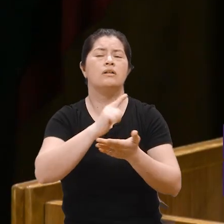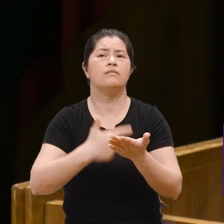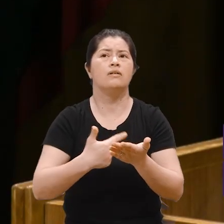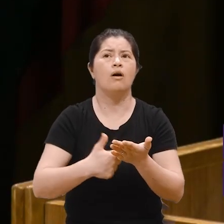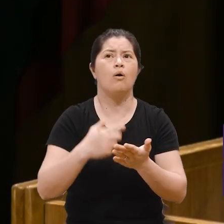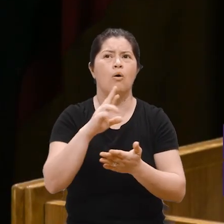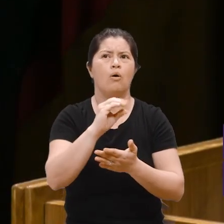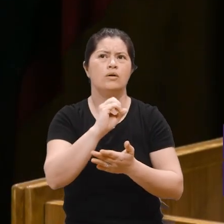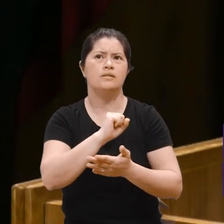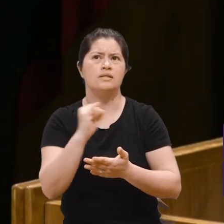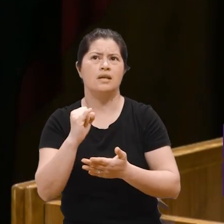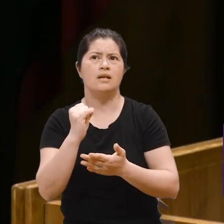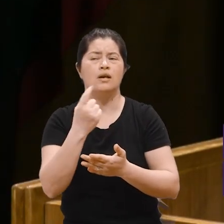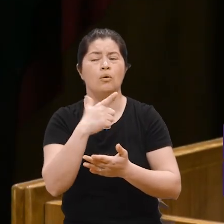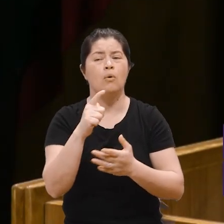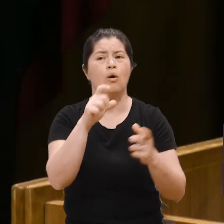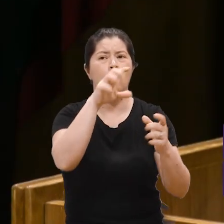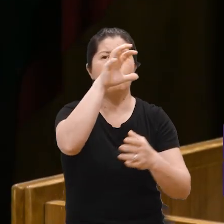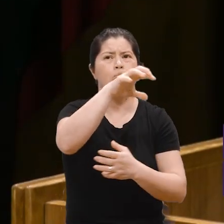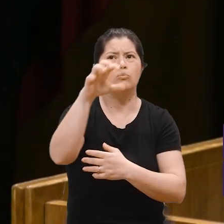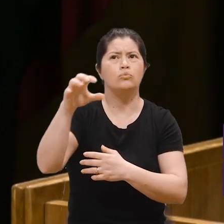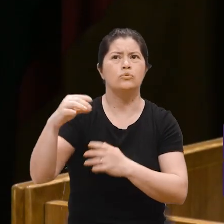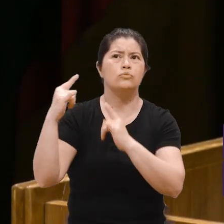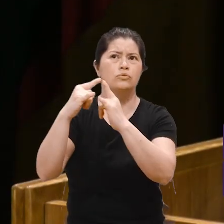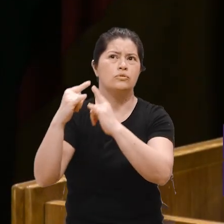longevos, Beretta, por exemplo,